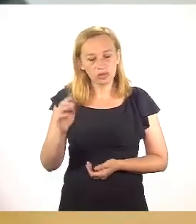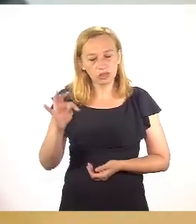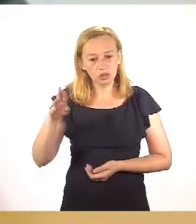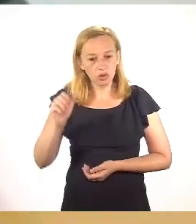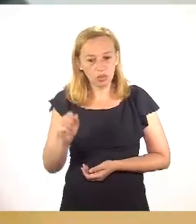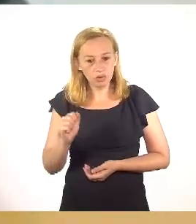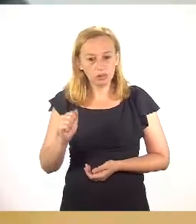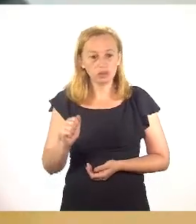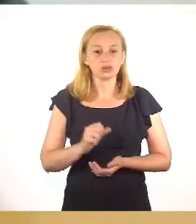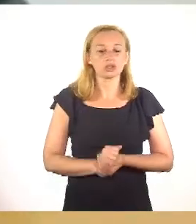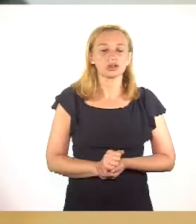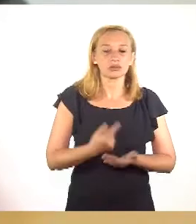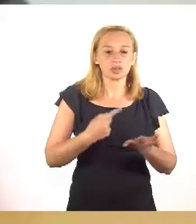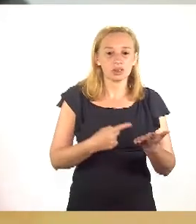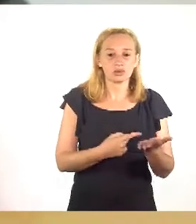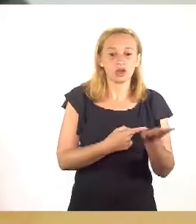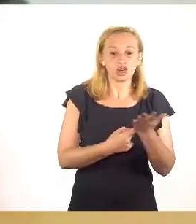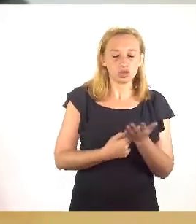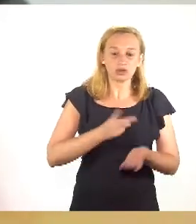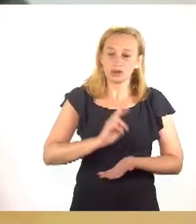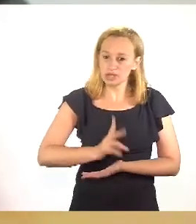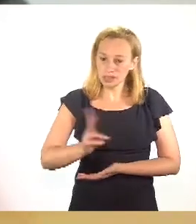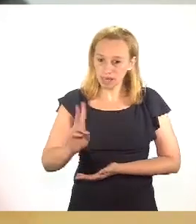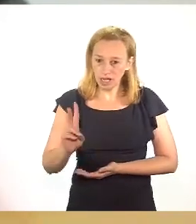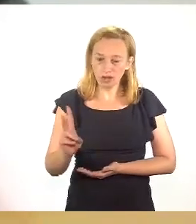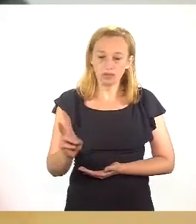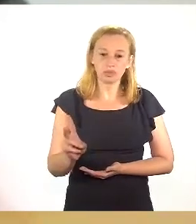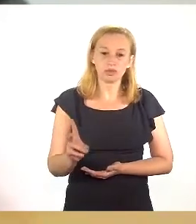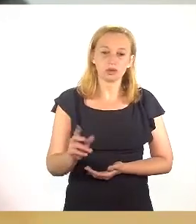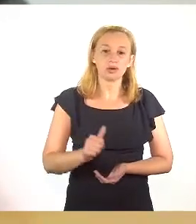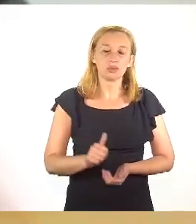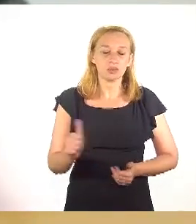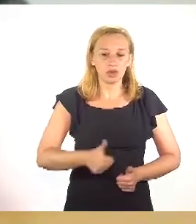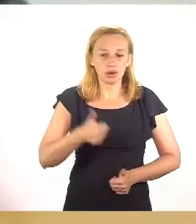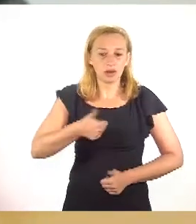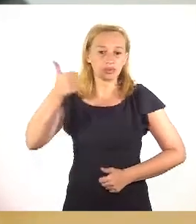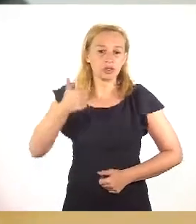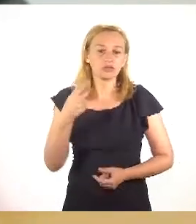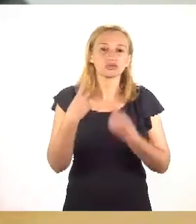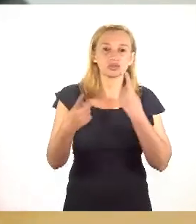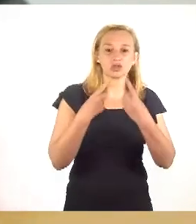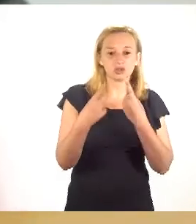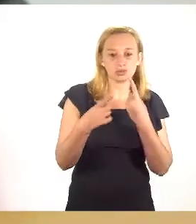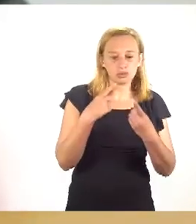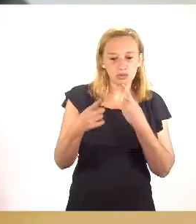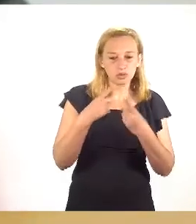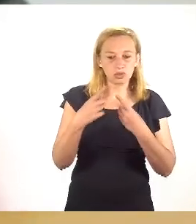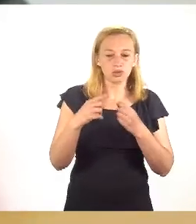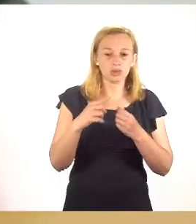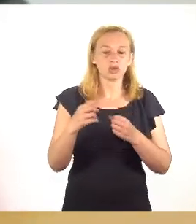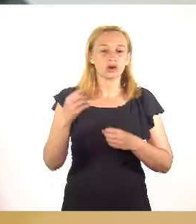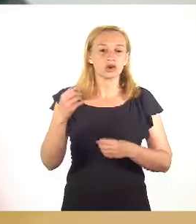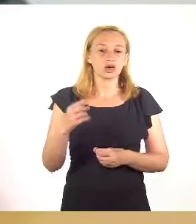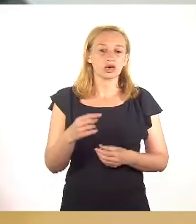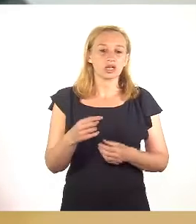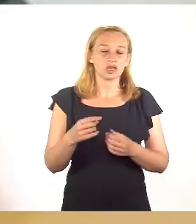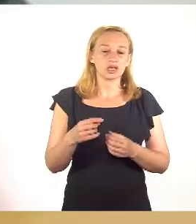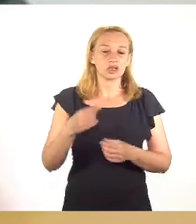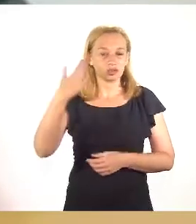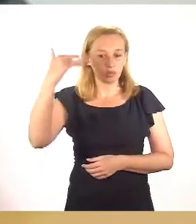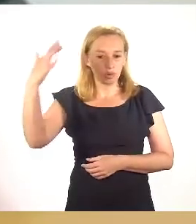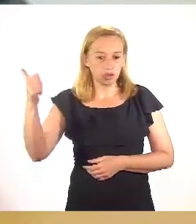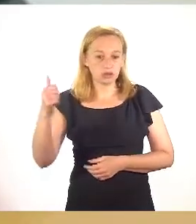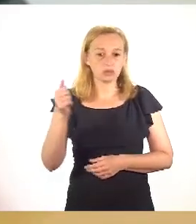É algo que me contribui constantemente com o aprimoramento, até pelos debates constantemente polêmicos,